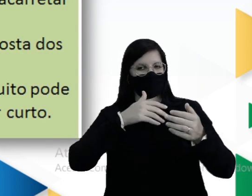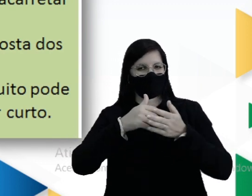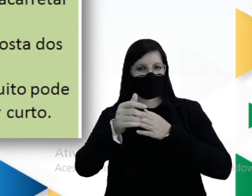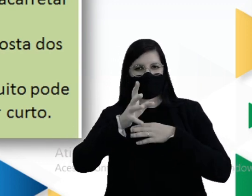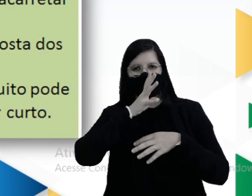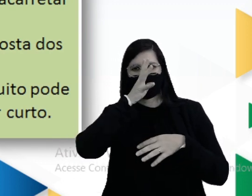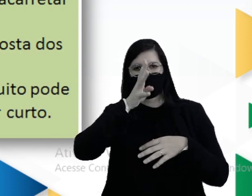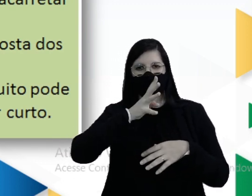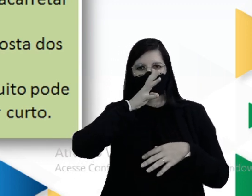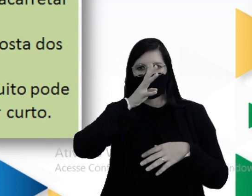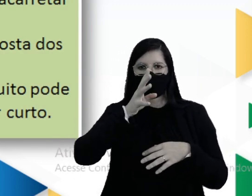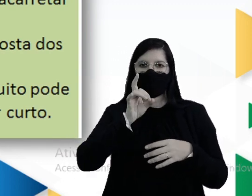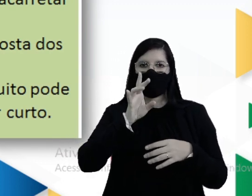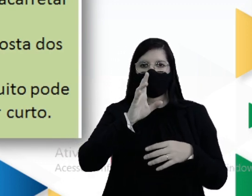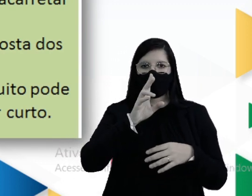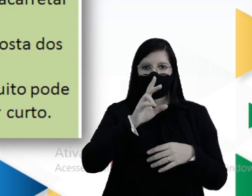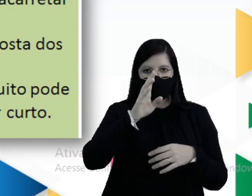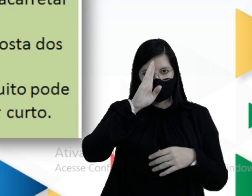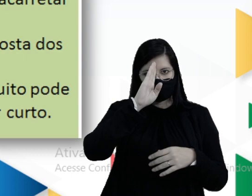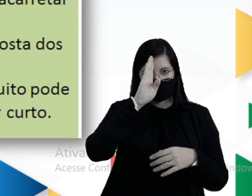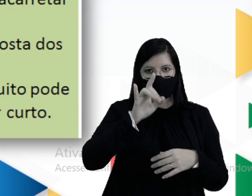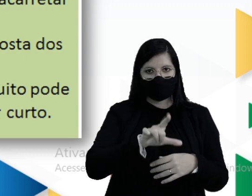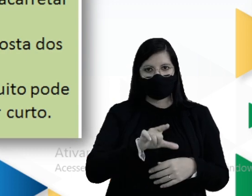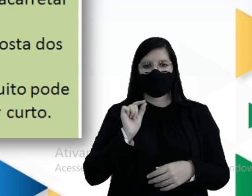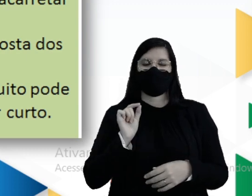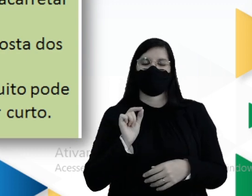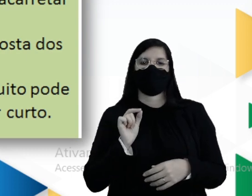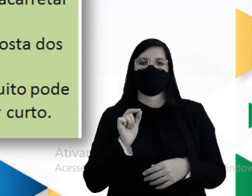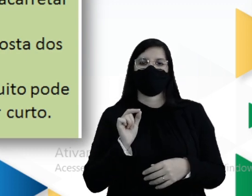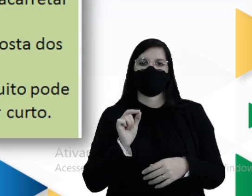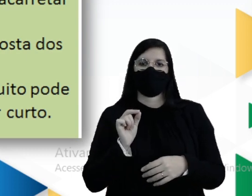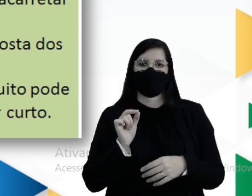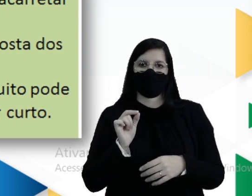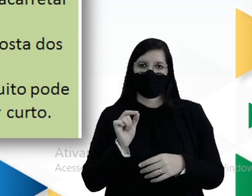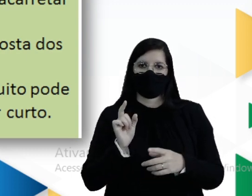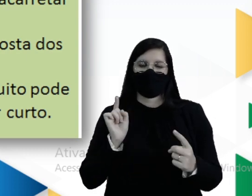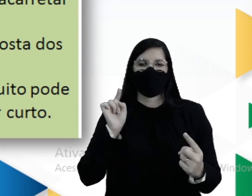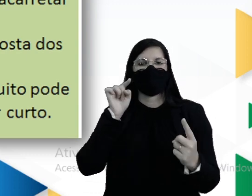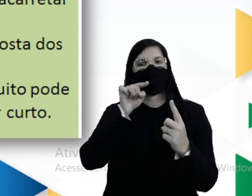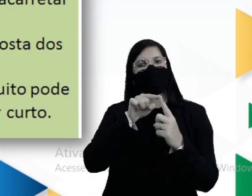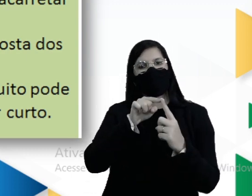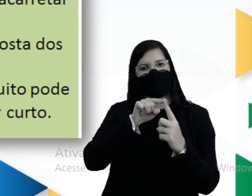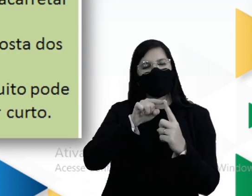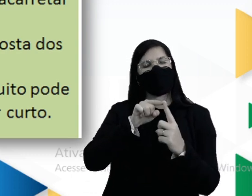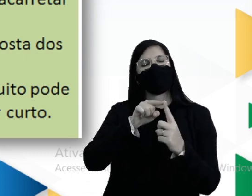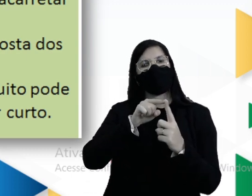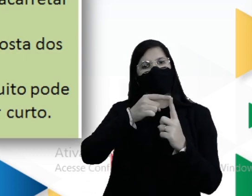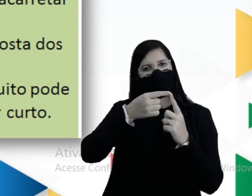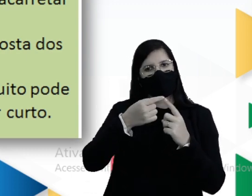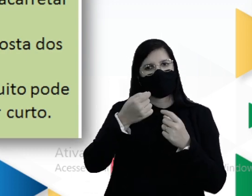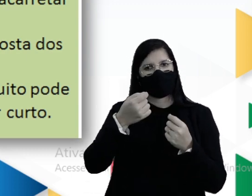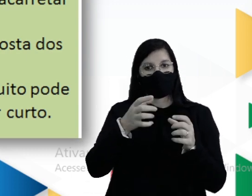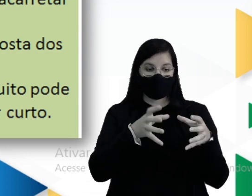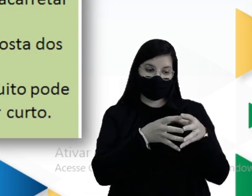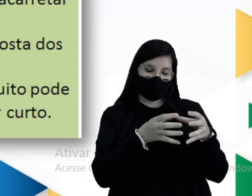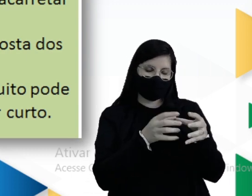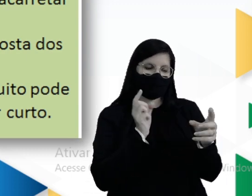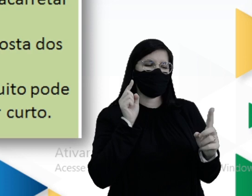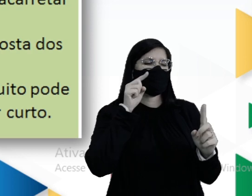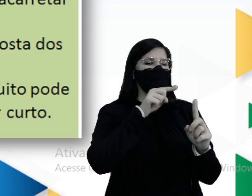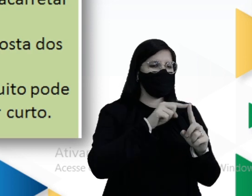você coloque os pontos mais relevantes. Repasse o objetivo para você e seus colegas do